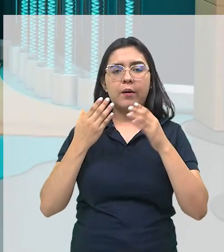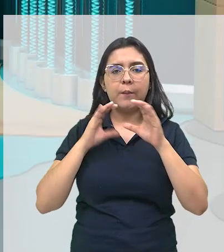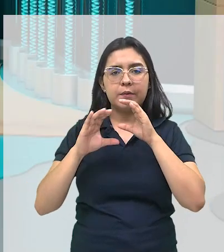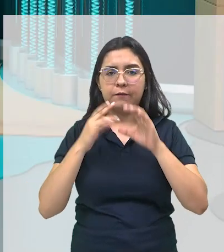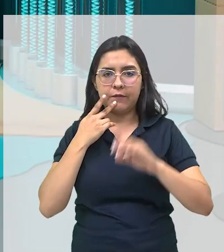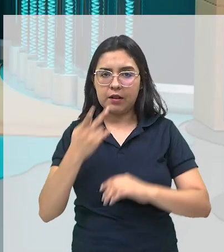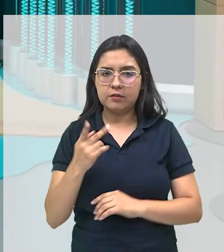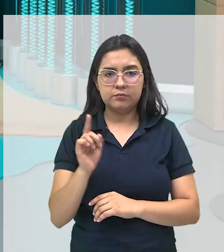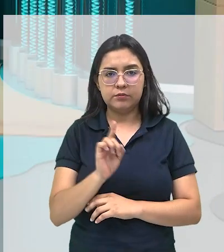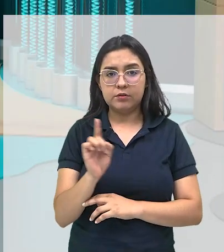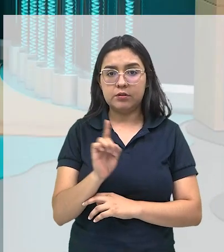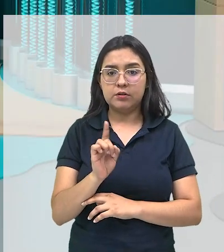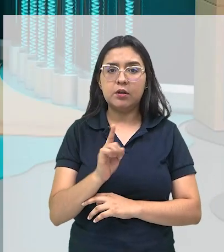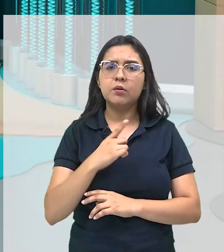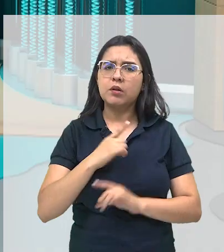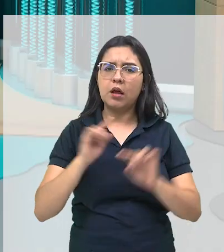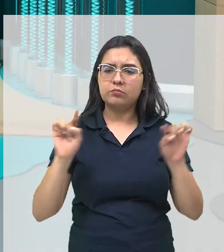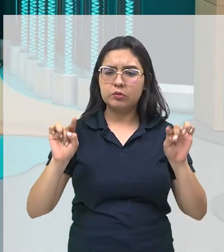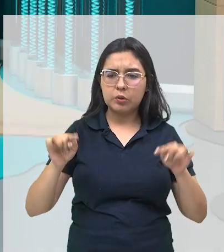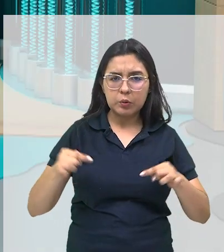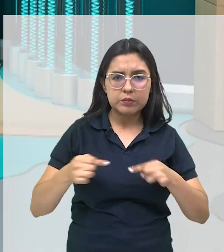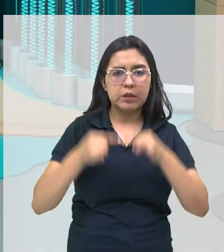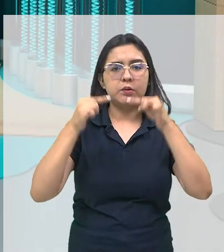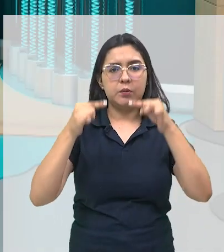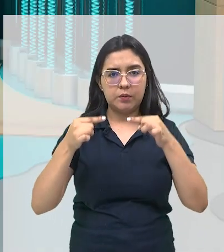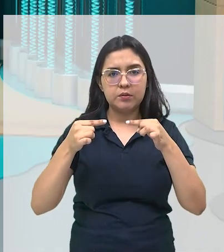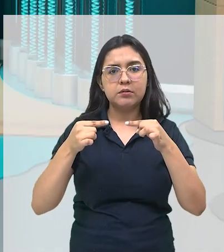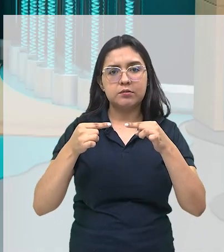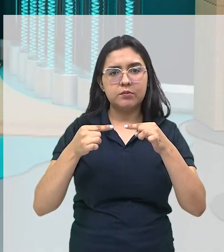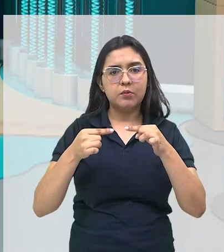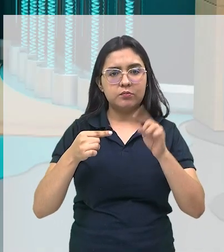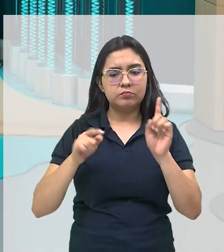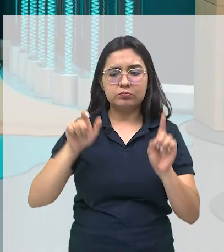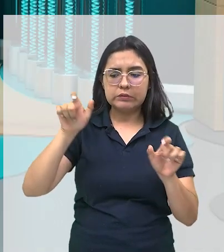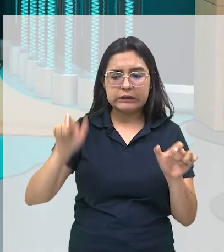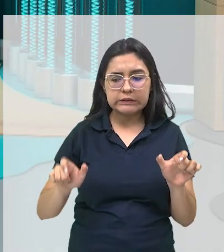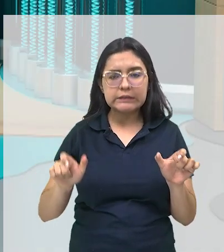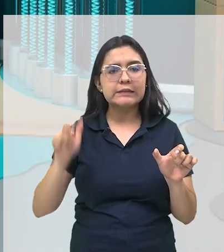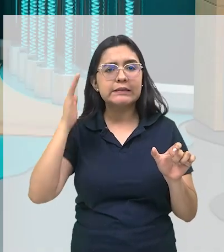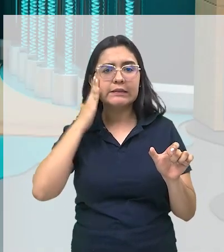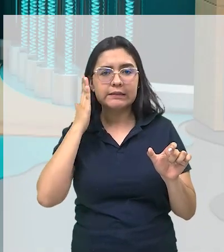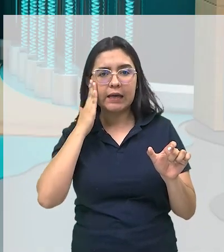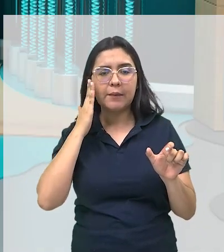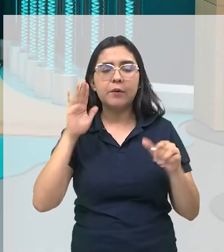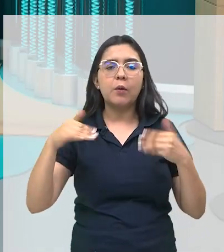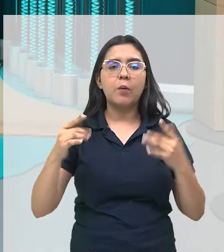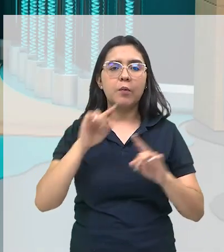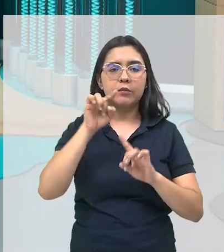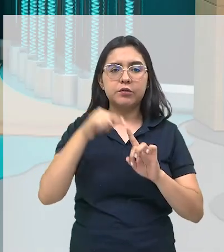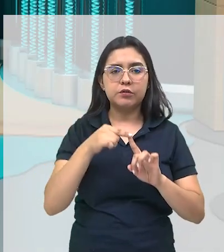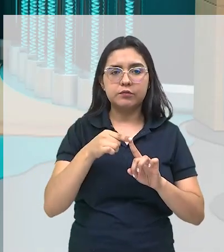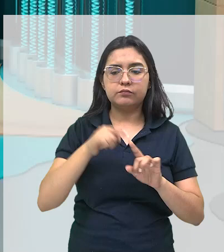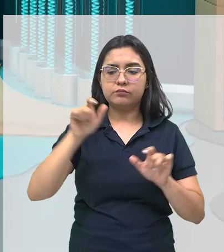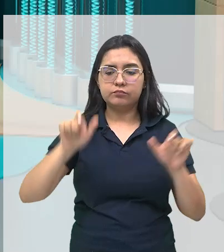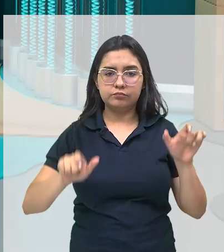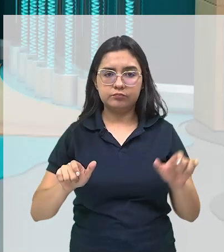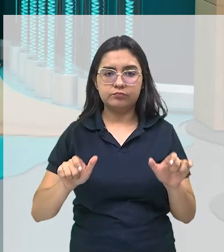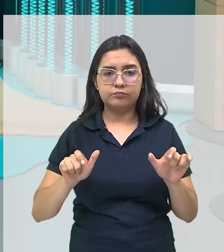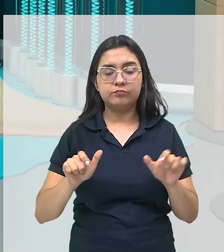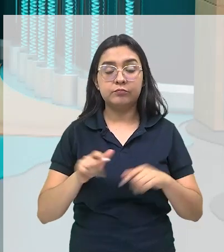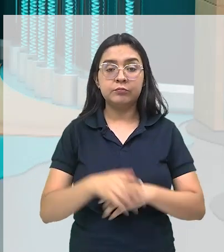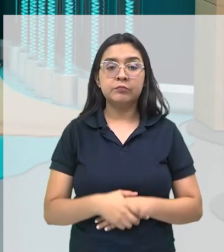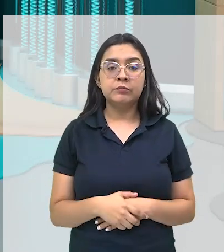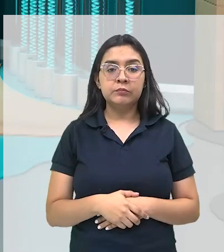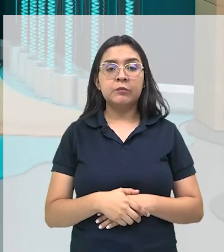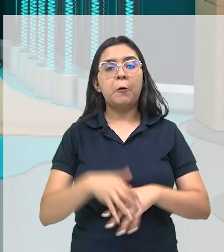Parece que eles estão tão sintonizados ali que um sabe qual é a intenção do outro. Um sabe